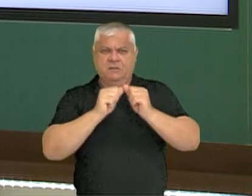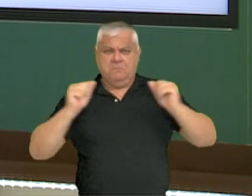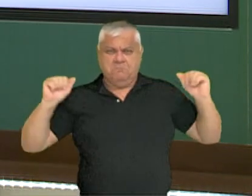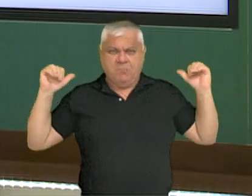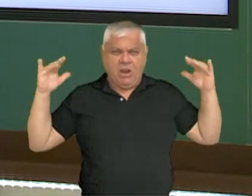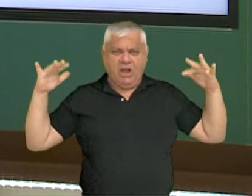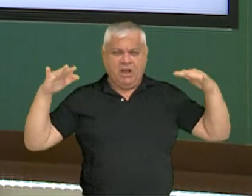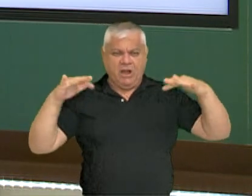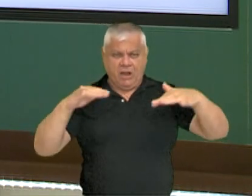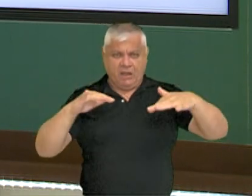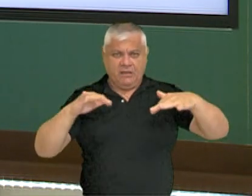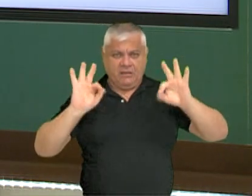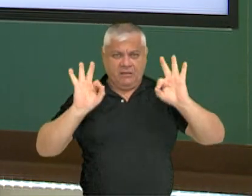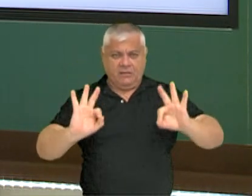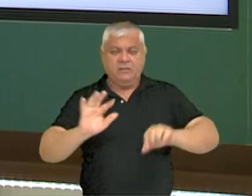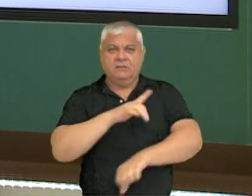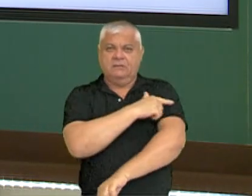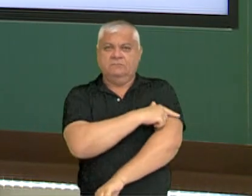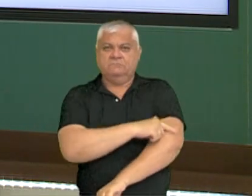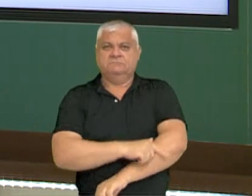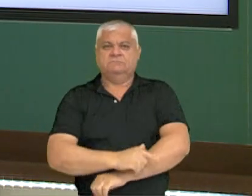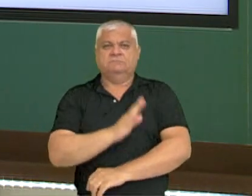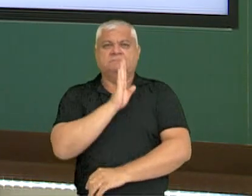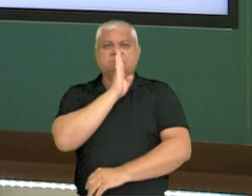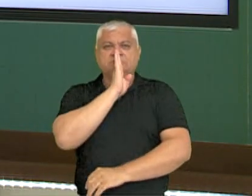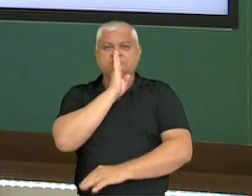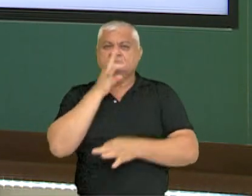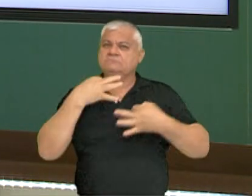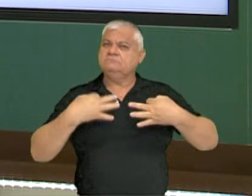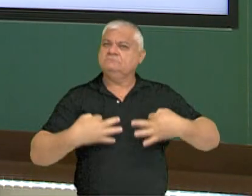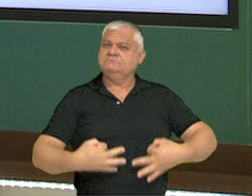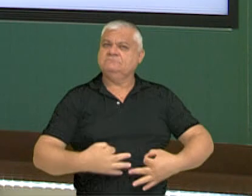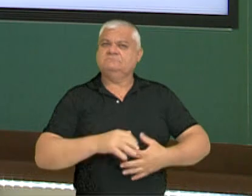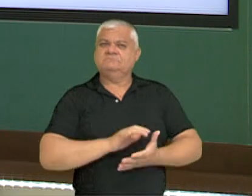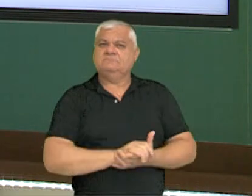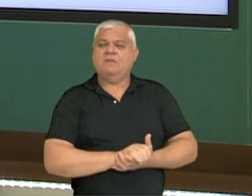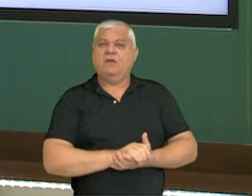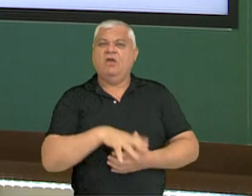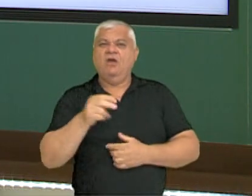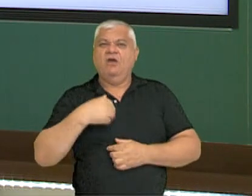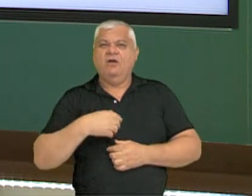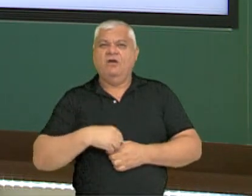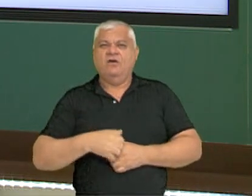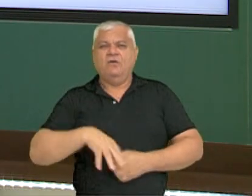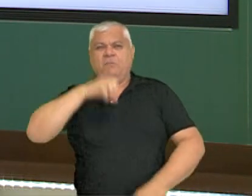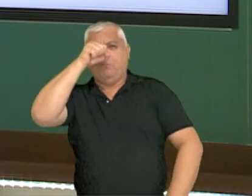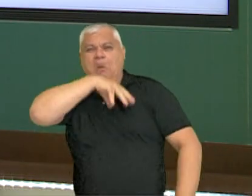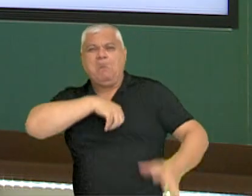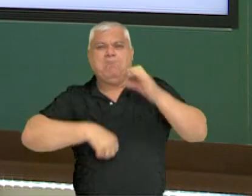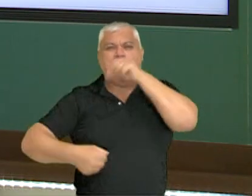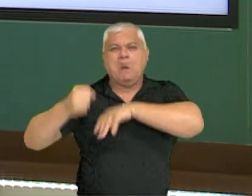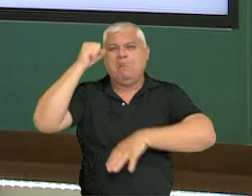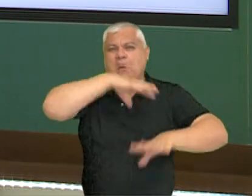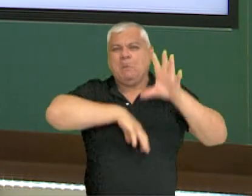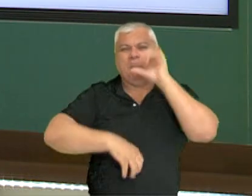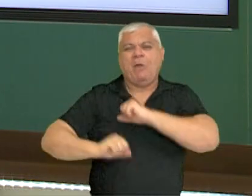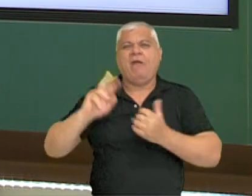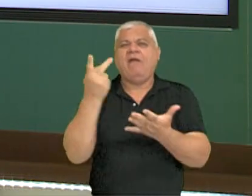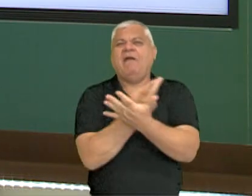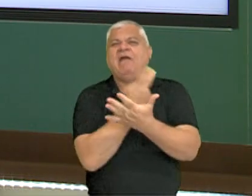comporta de uma maneira educada, urbana, ou às vezes elas fazem algumas coisas